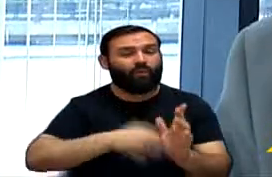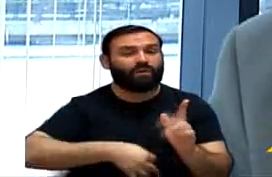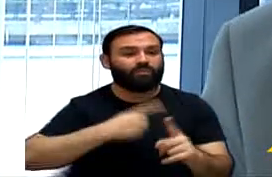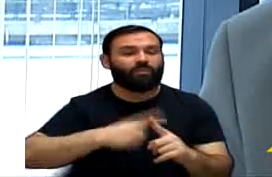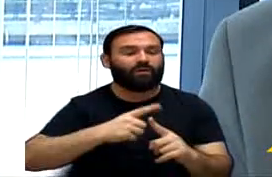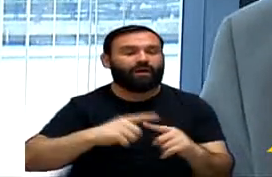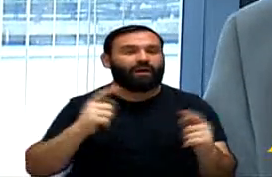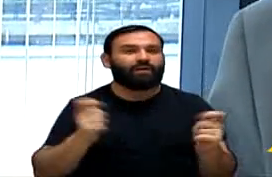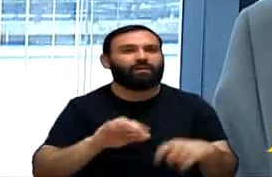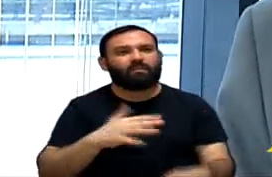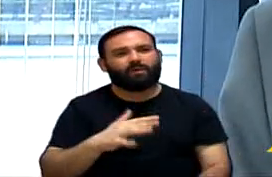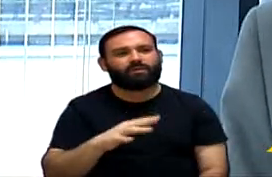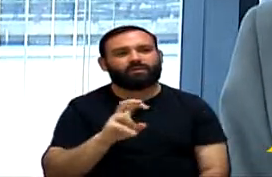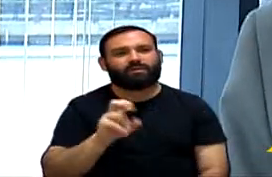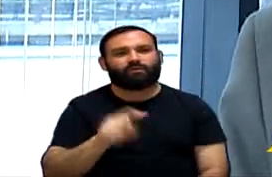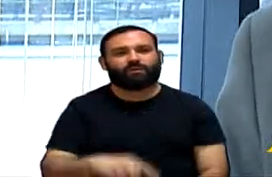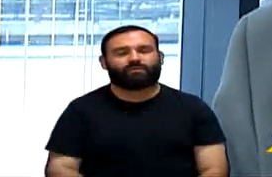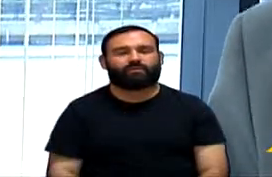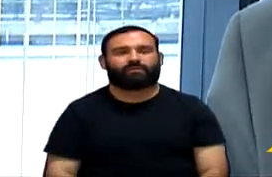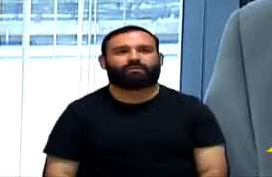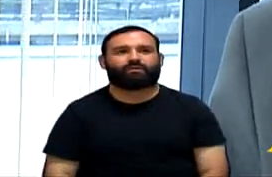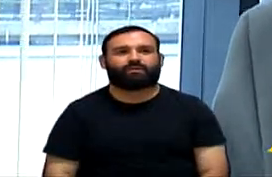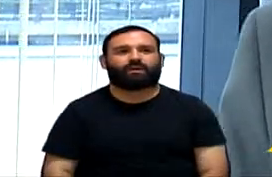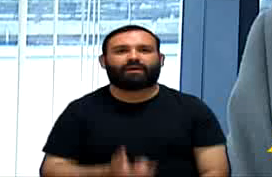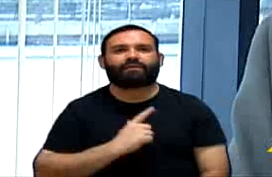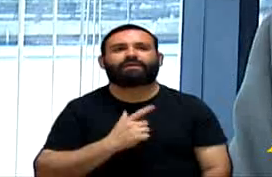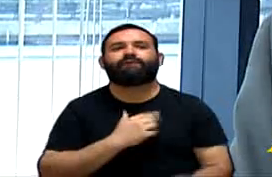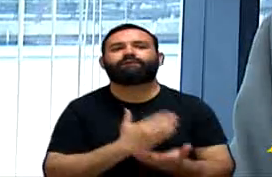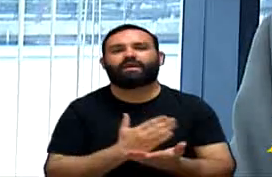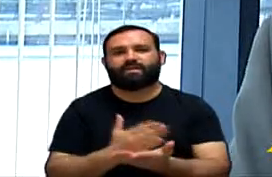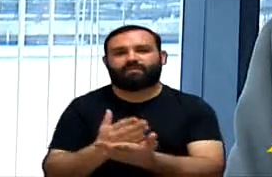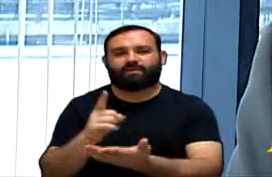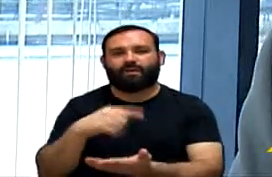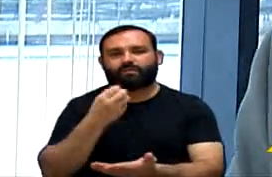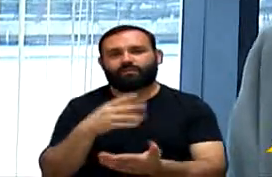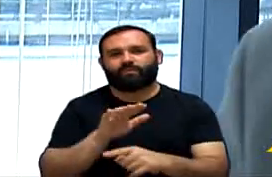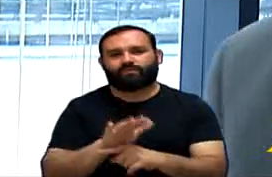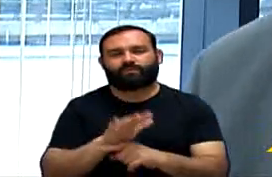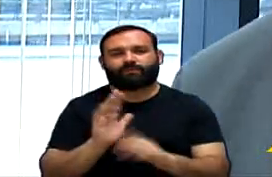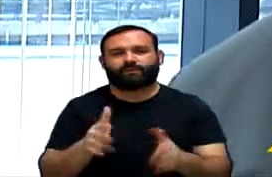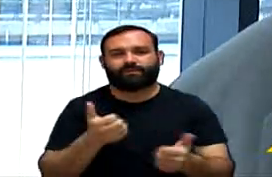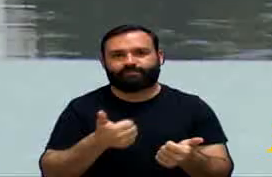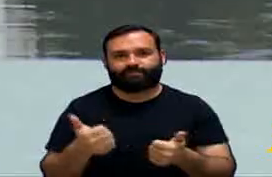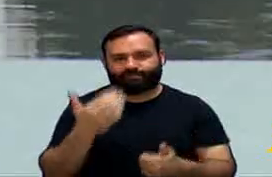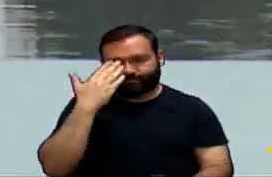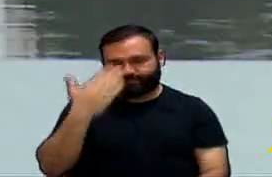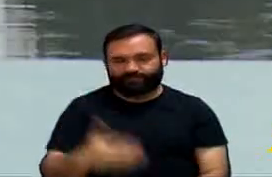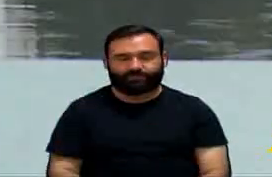atend máo 5000 uma linha de financio valeria a pena bom